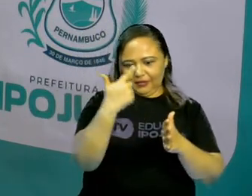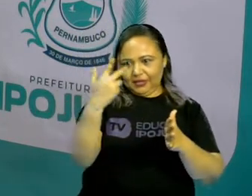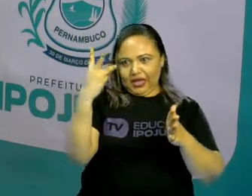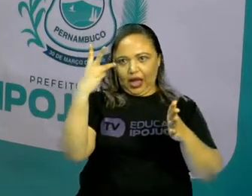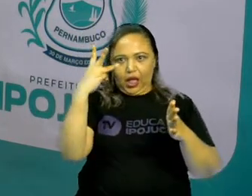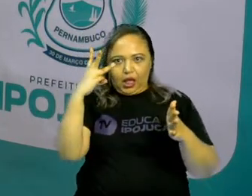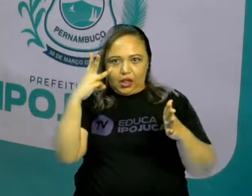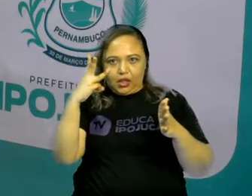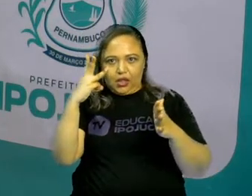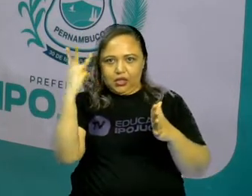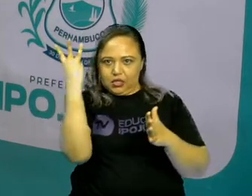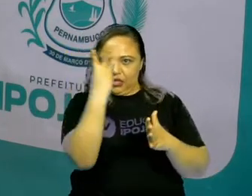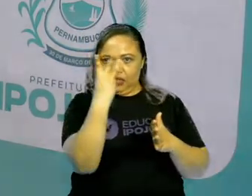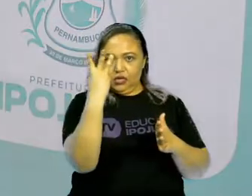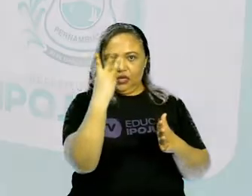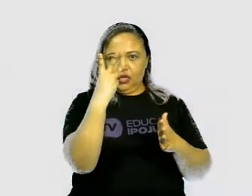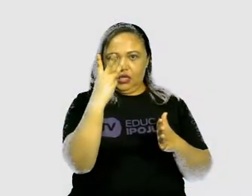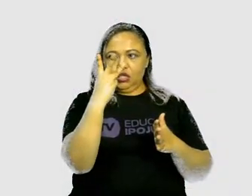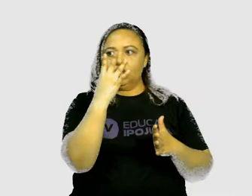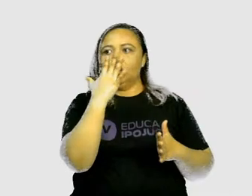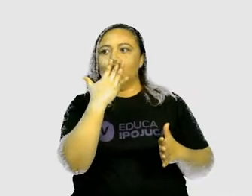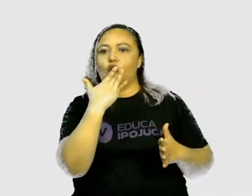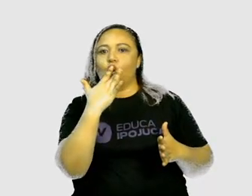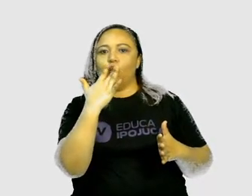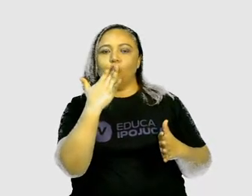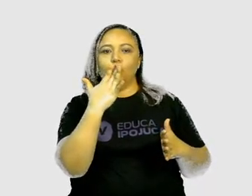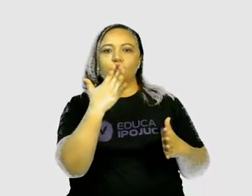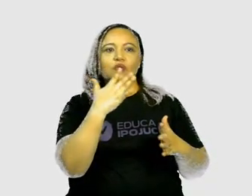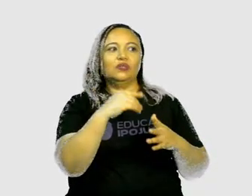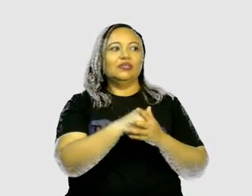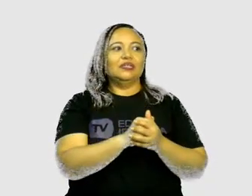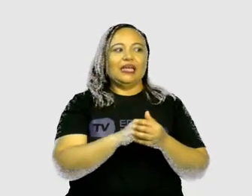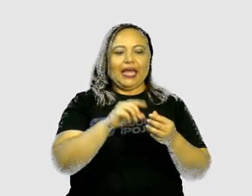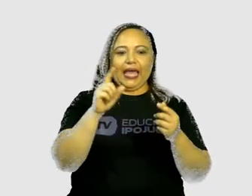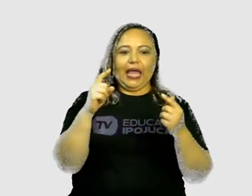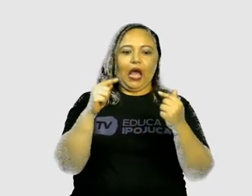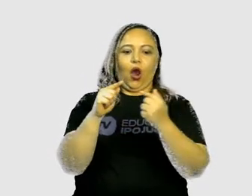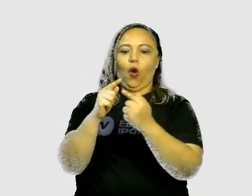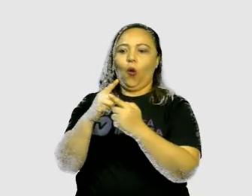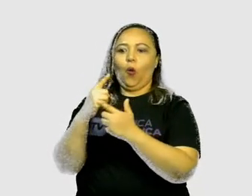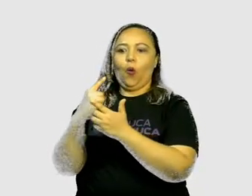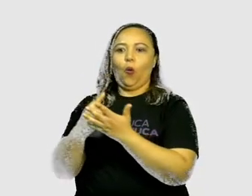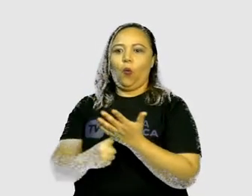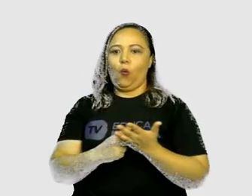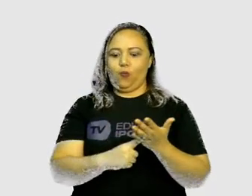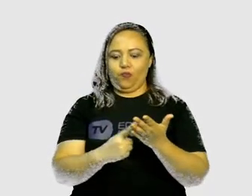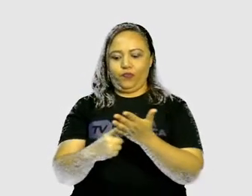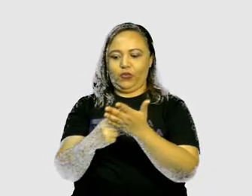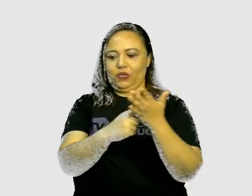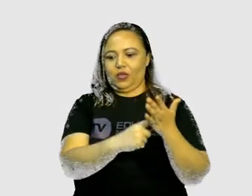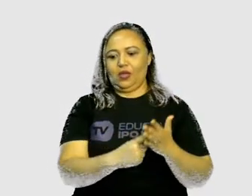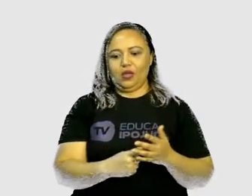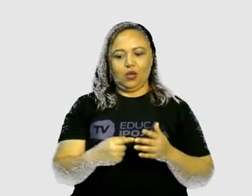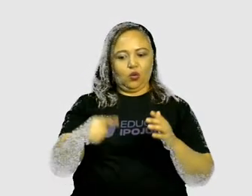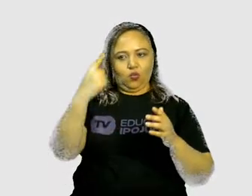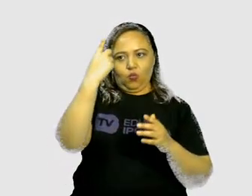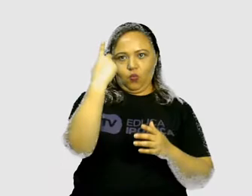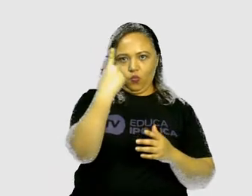e agora as terciárias. São formadas a partir da combinação de uma cor primária